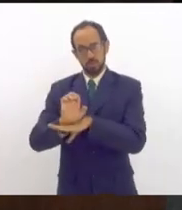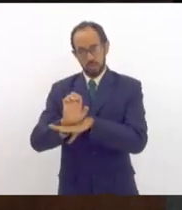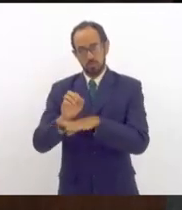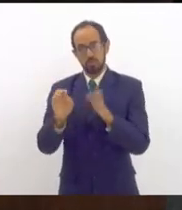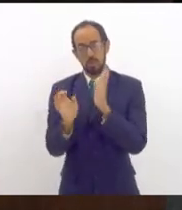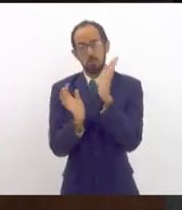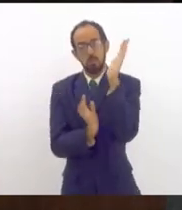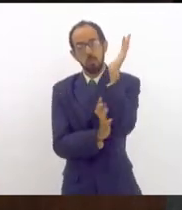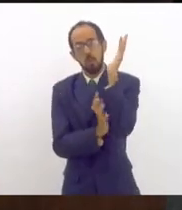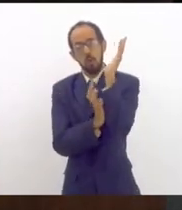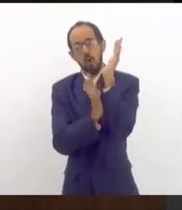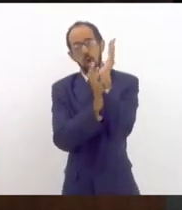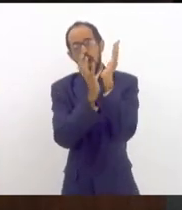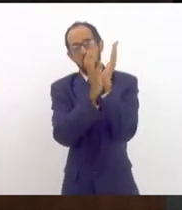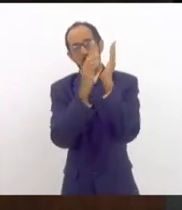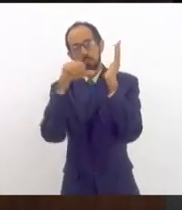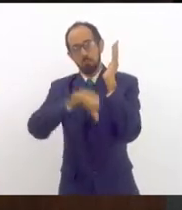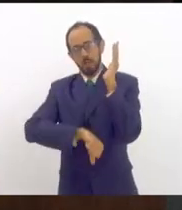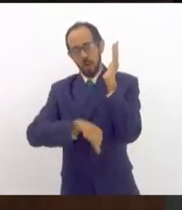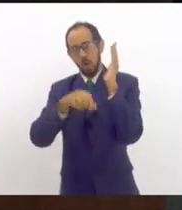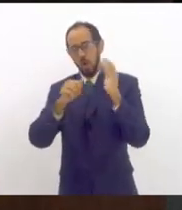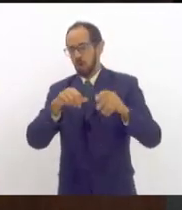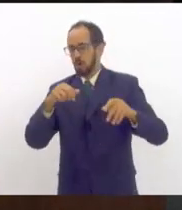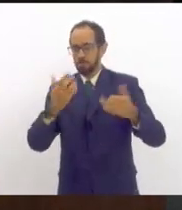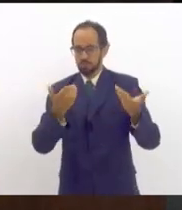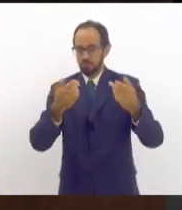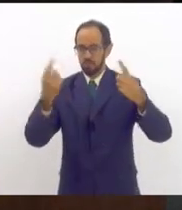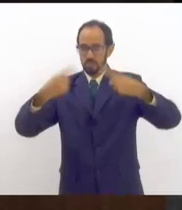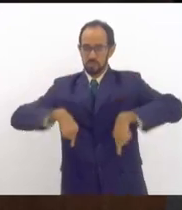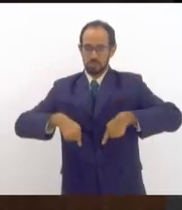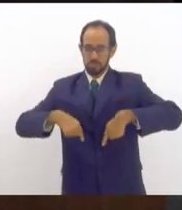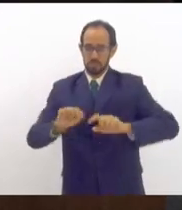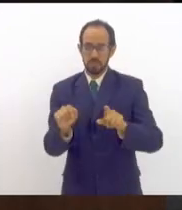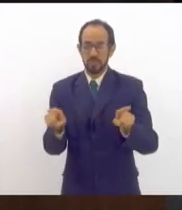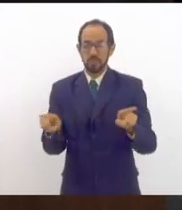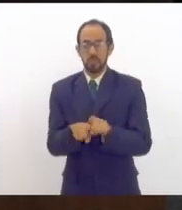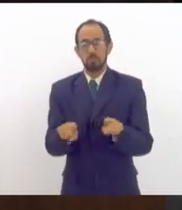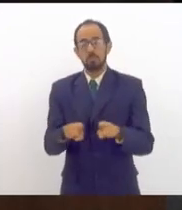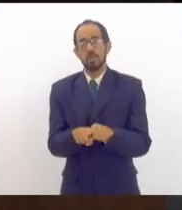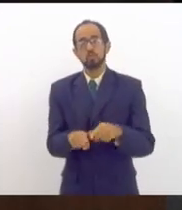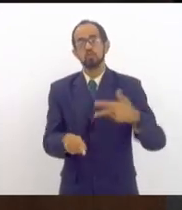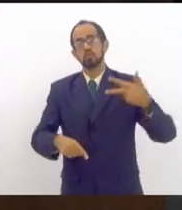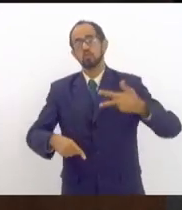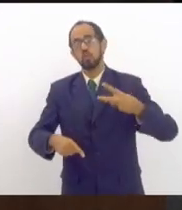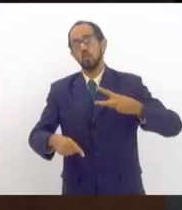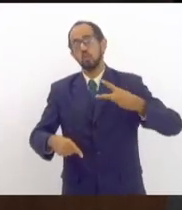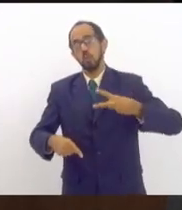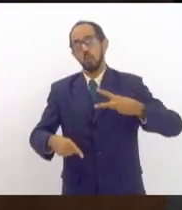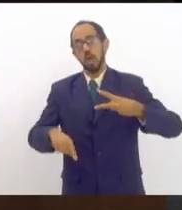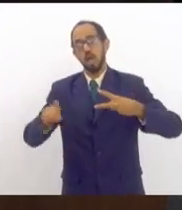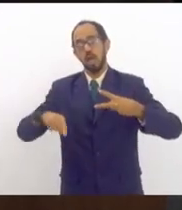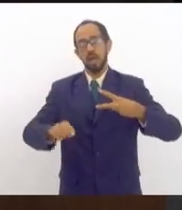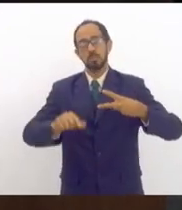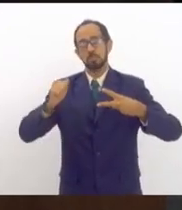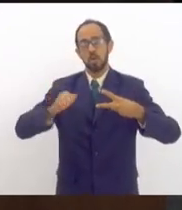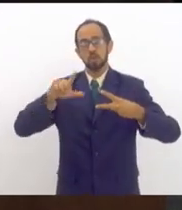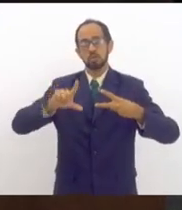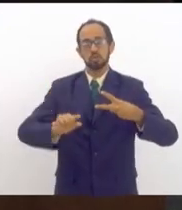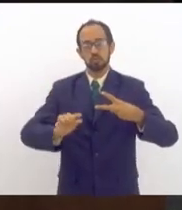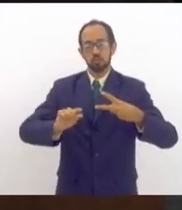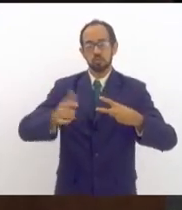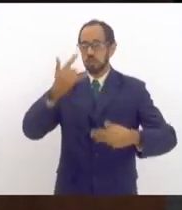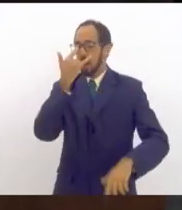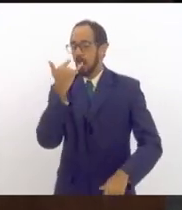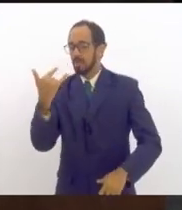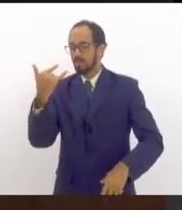desnecessário nessa questão de compatibilidade e um é que a gente pode perder também reduzir a atratividade